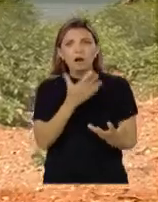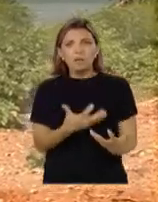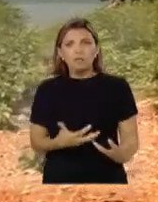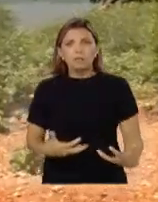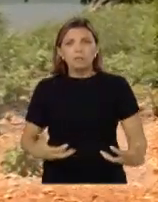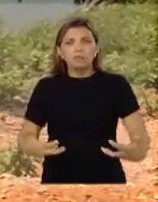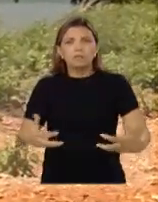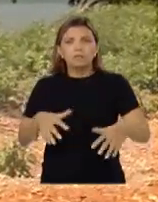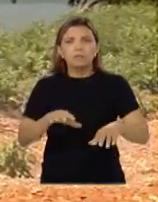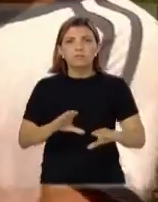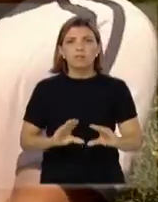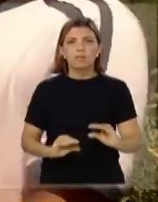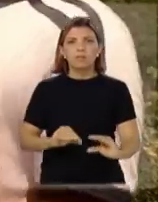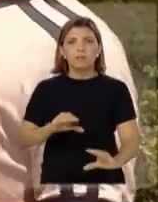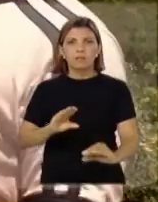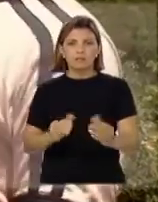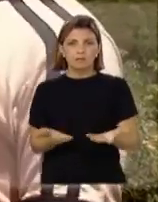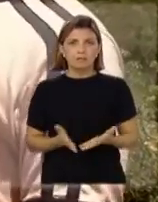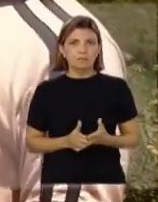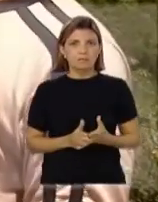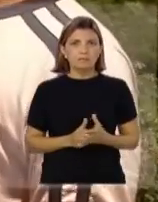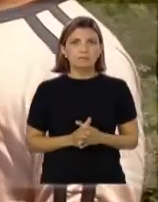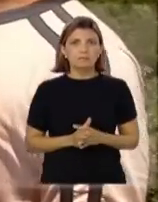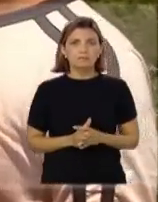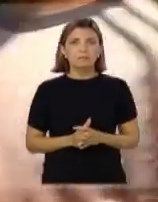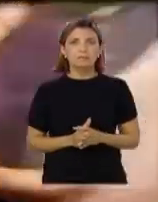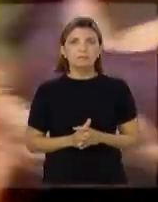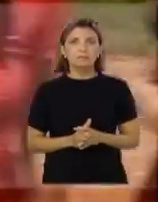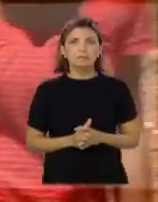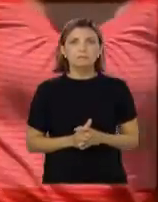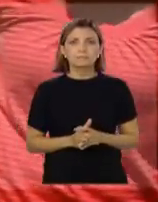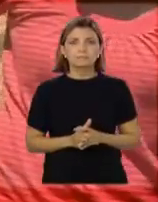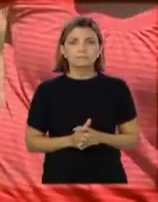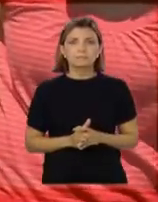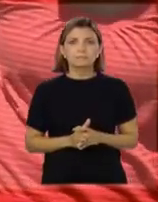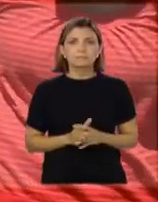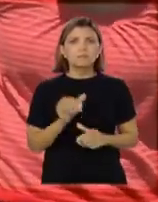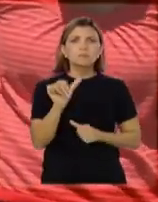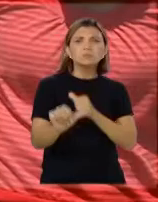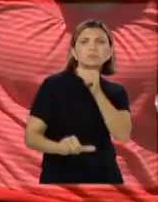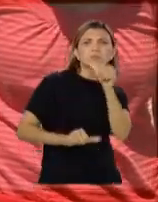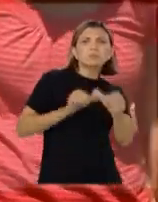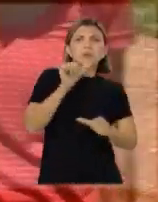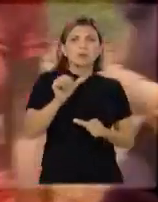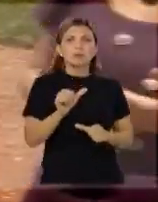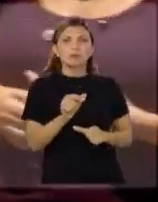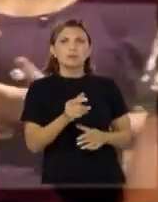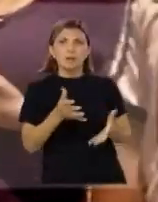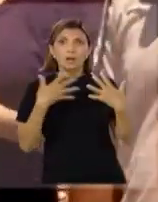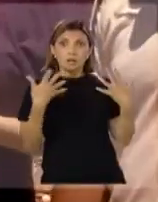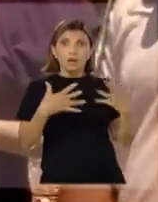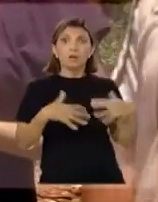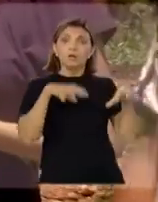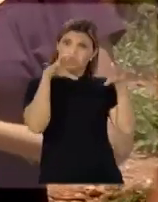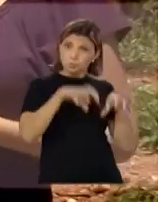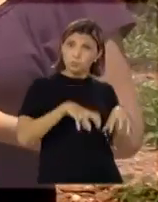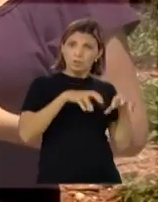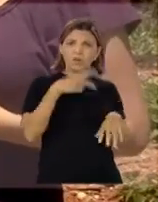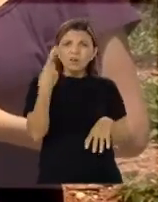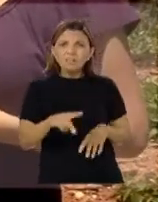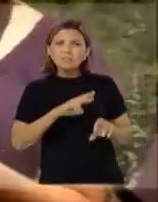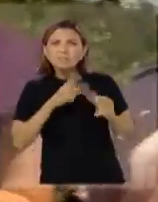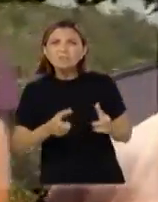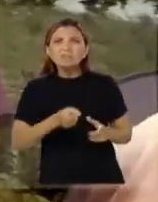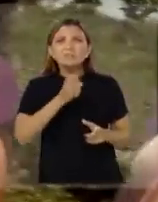chove por aqui, fica úmido. O inverno de vocês acontece no nosso verão? Nossa, gente. Isso mesmo. A natureza é